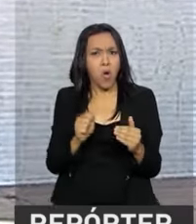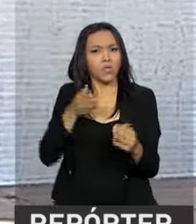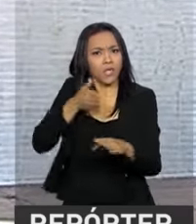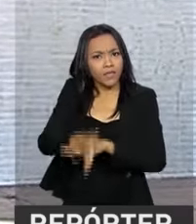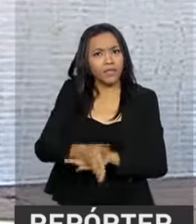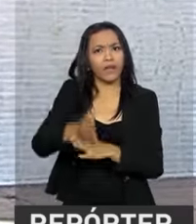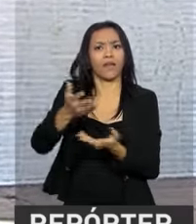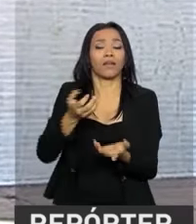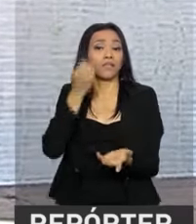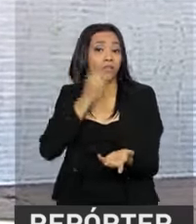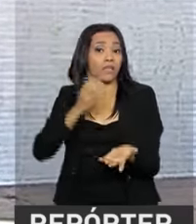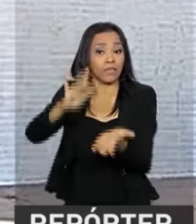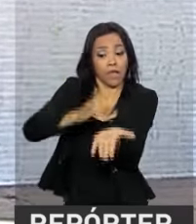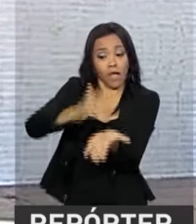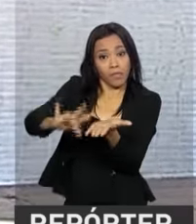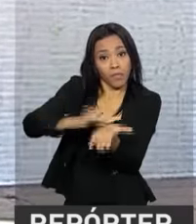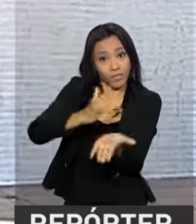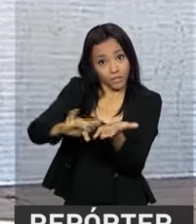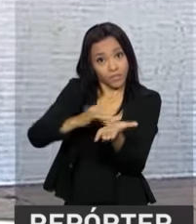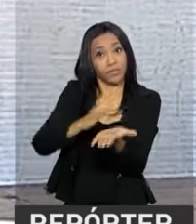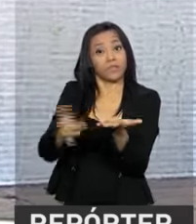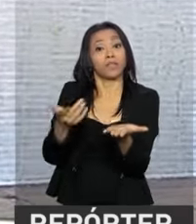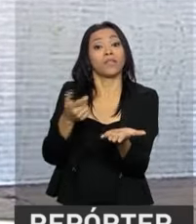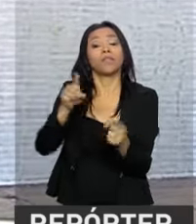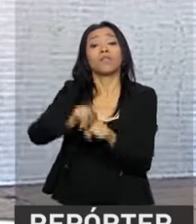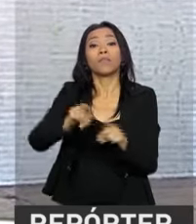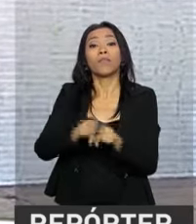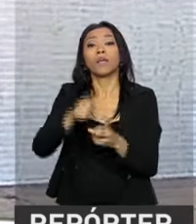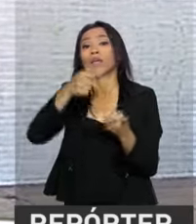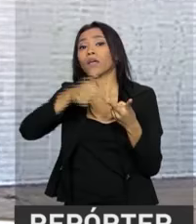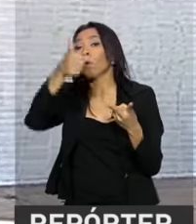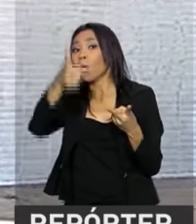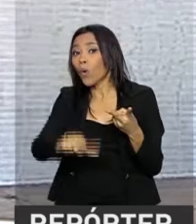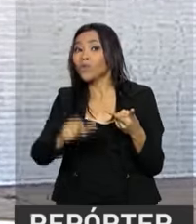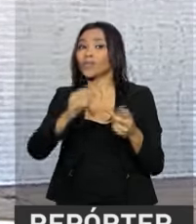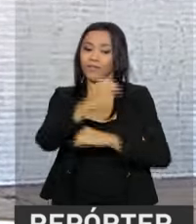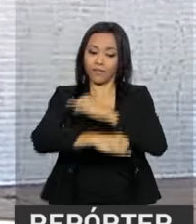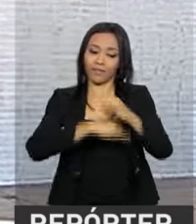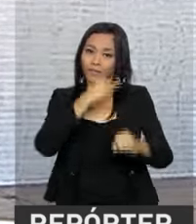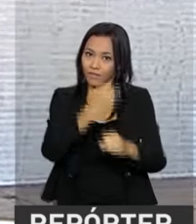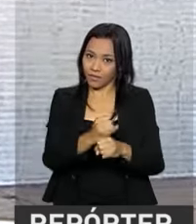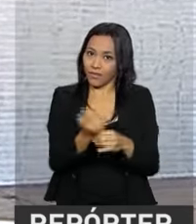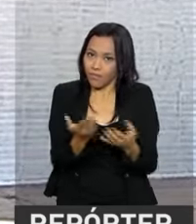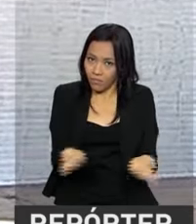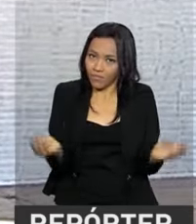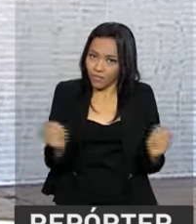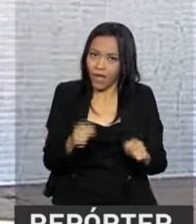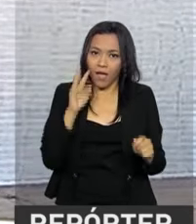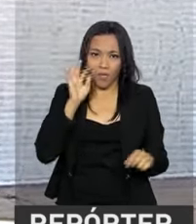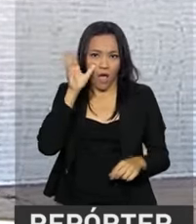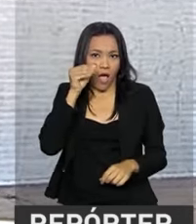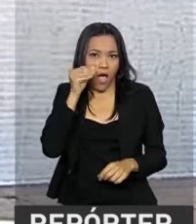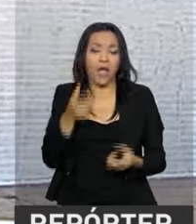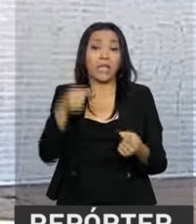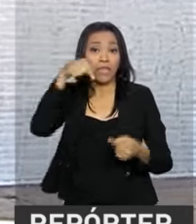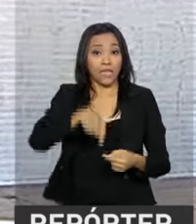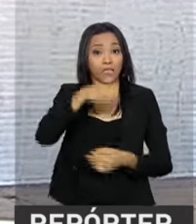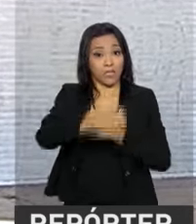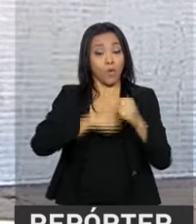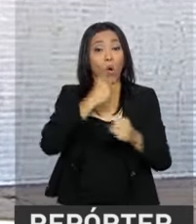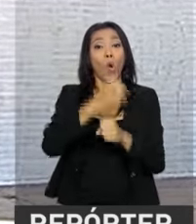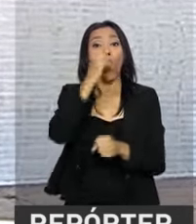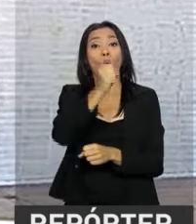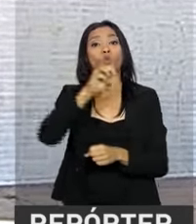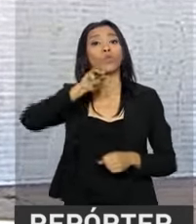de smartphones, tablets com Android e também na web. Neste ano, o exame recebeu mais de